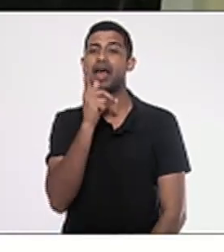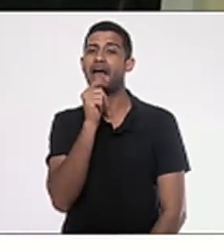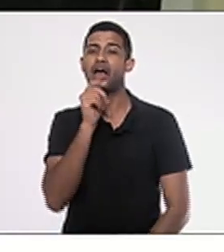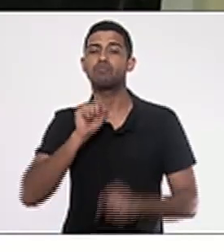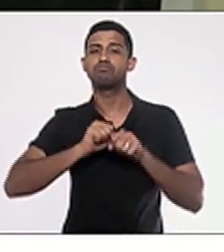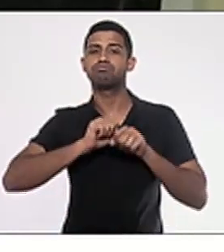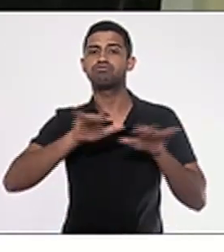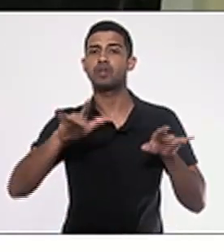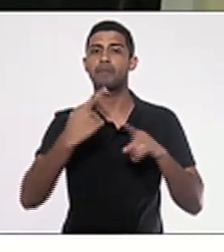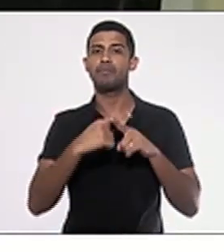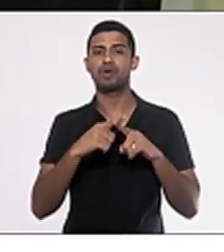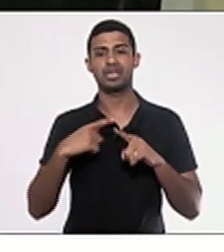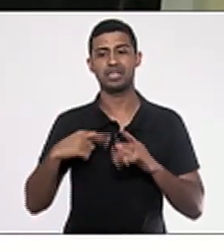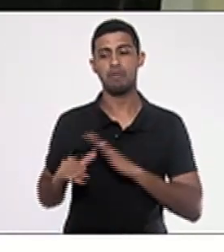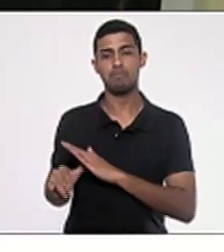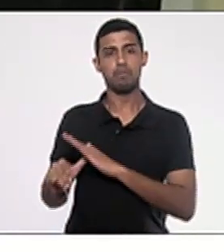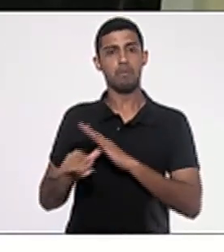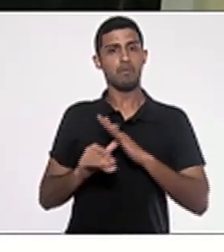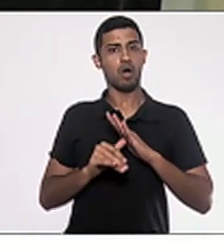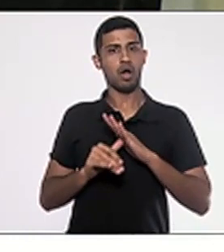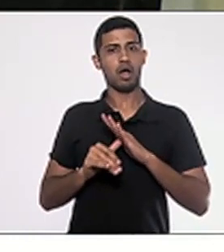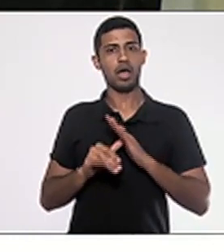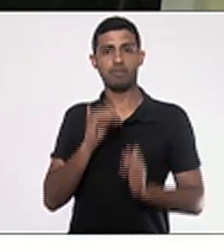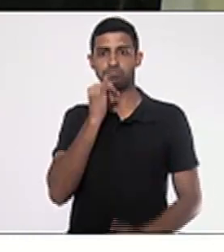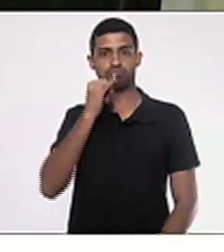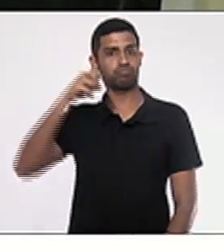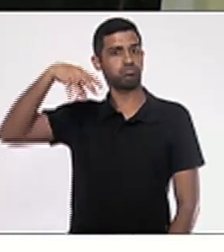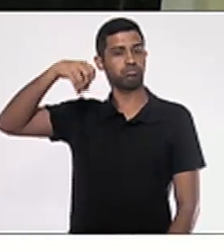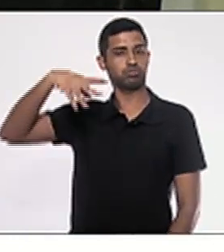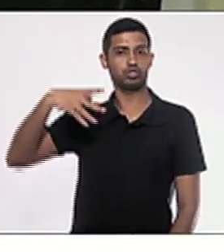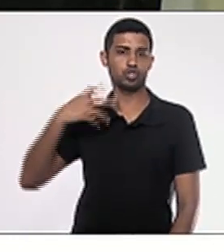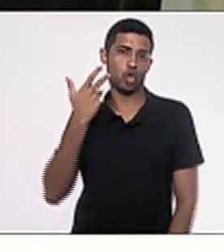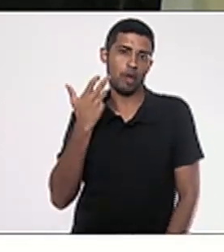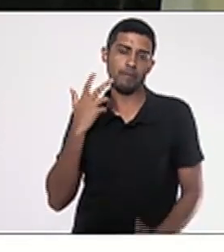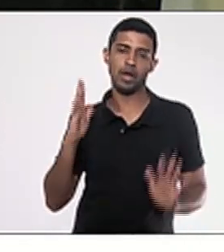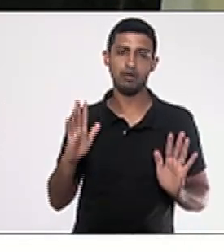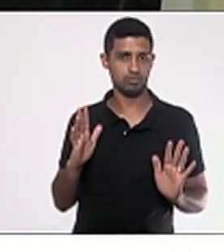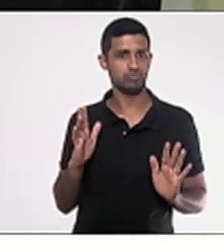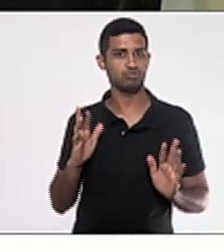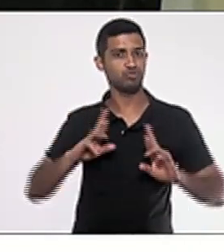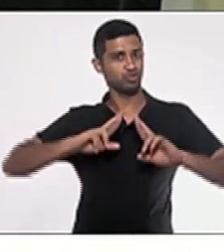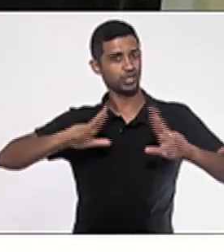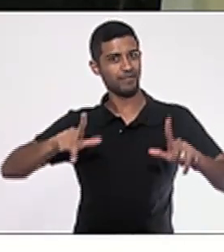furto de energia elétrica é muito mais comum do que propriamente o